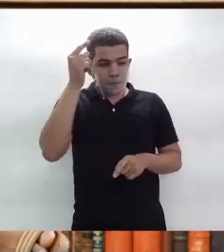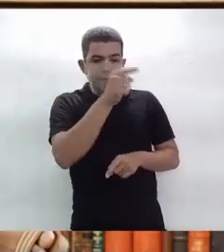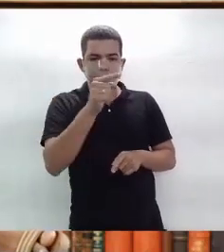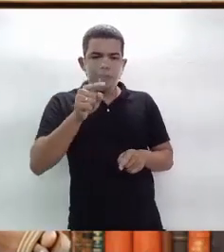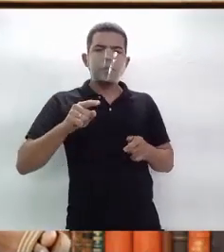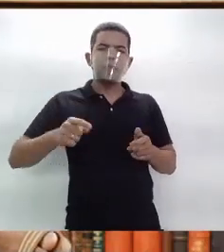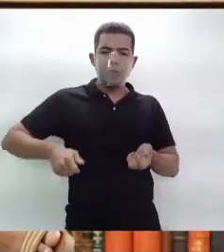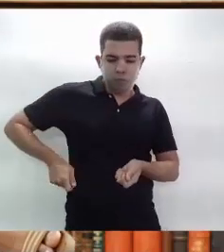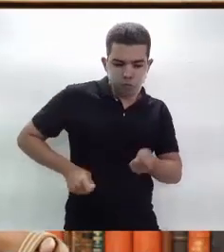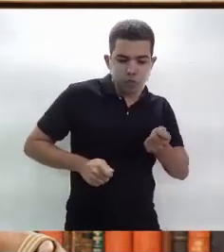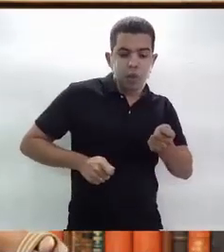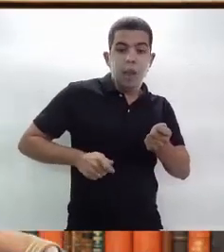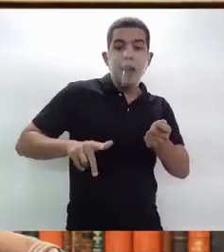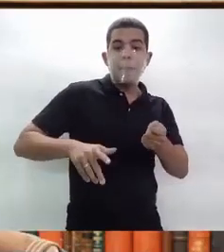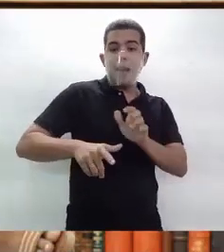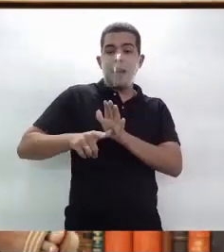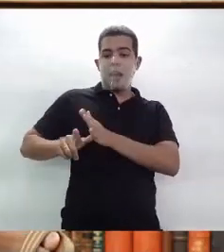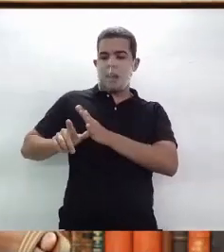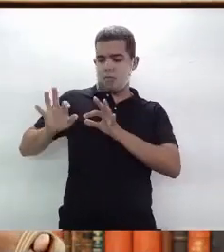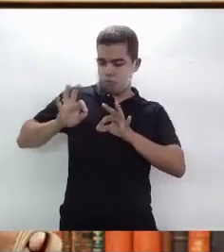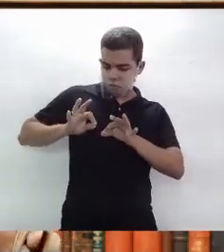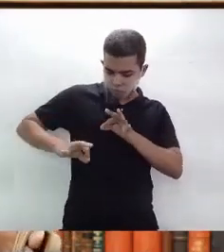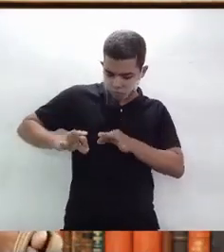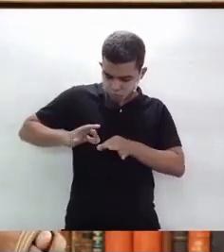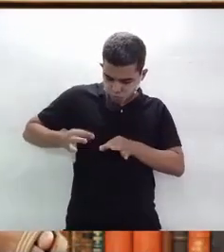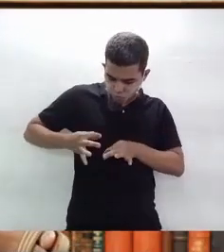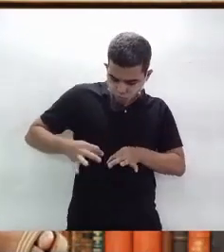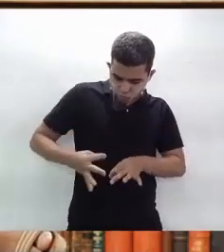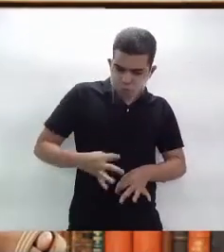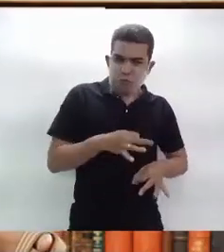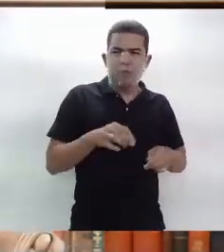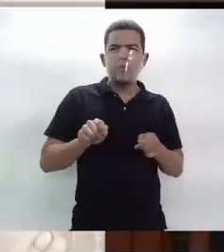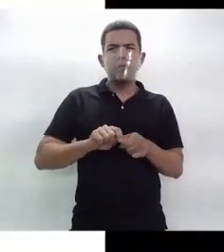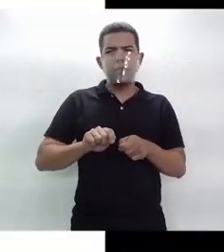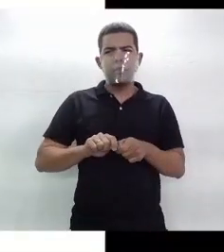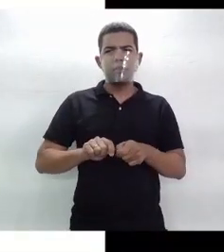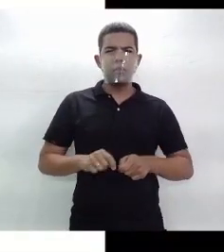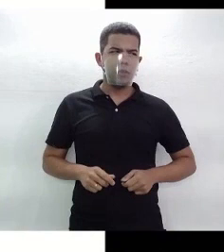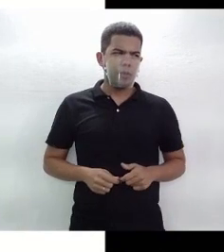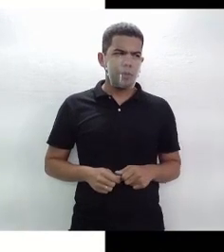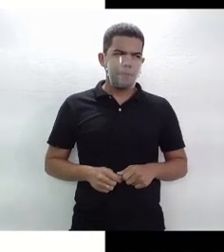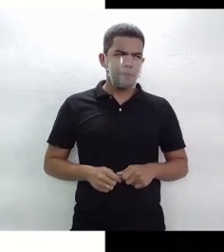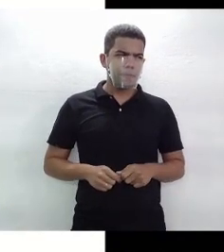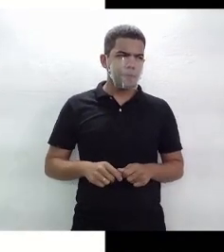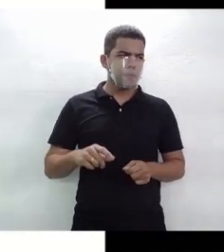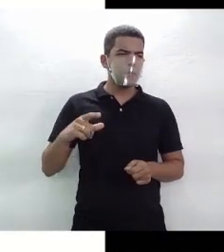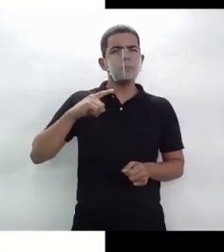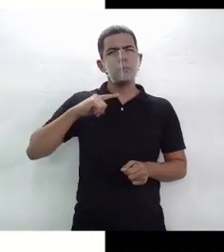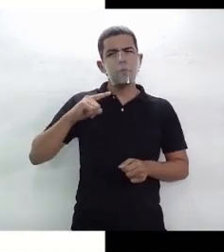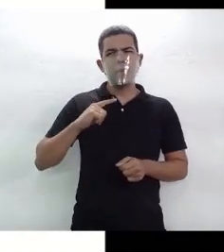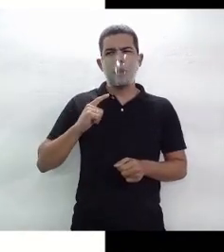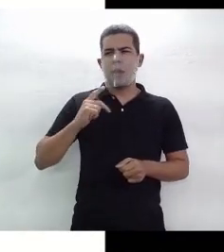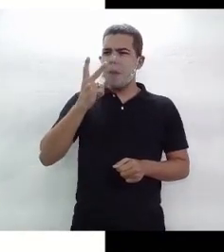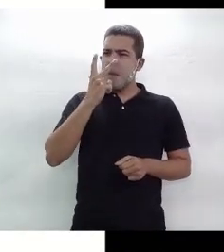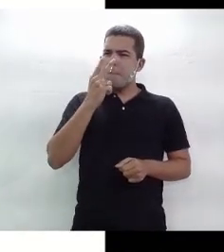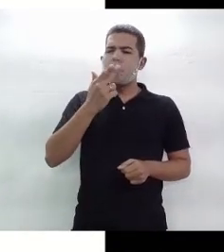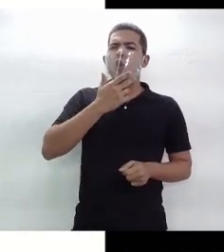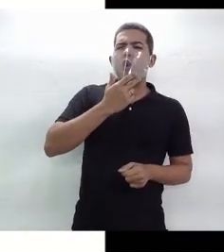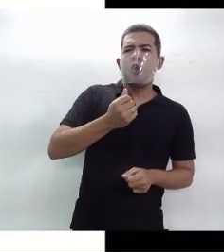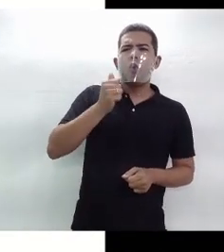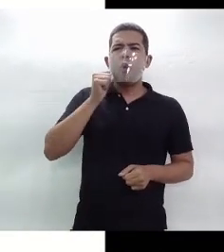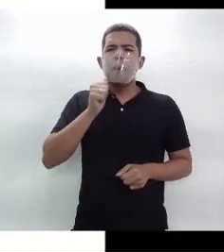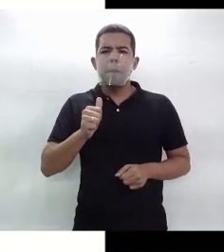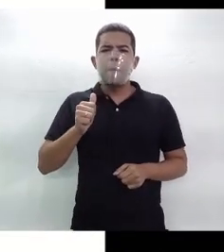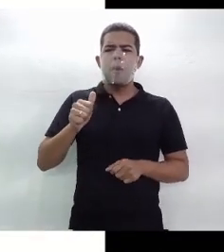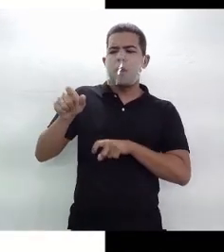do maracatu. Ô, professora Carla, interessante que voltando aqui ao maracatu rural, esse maracatu de baque solto, parece-me que são homens e mulheres do